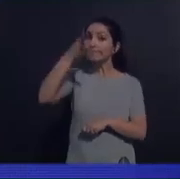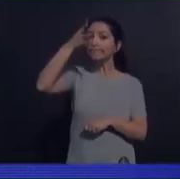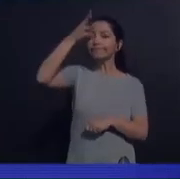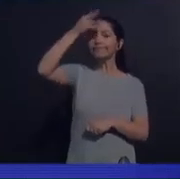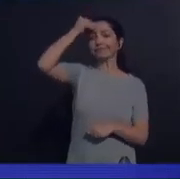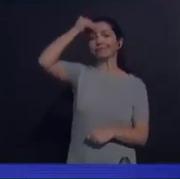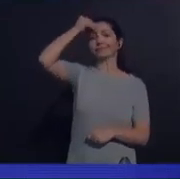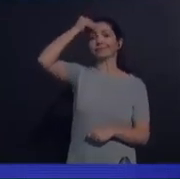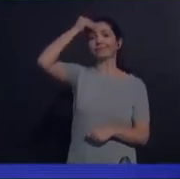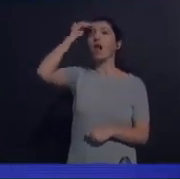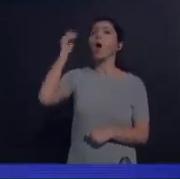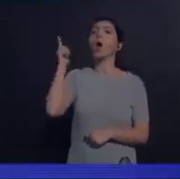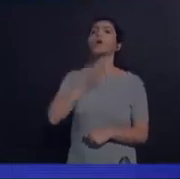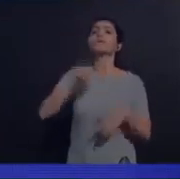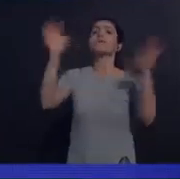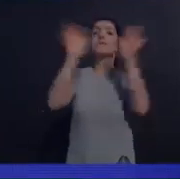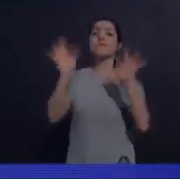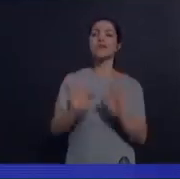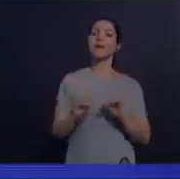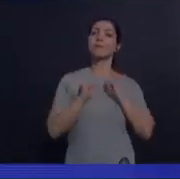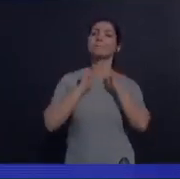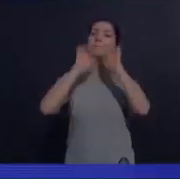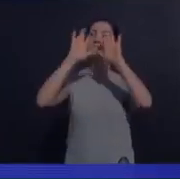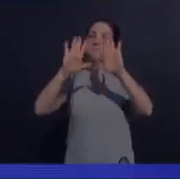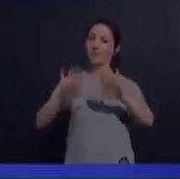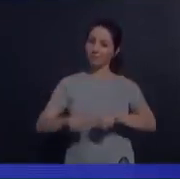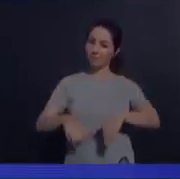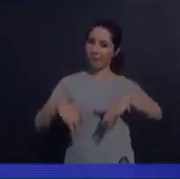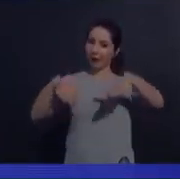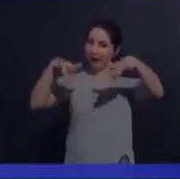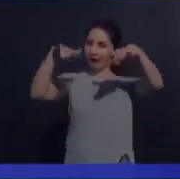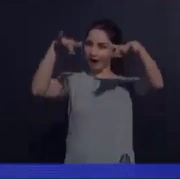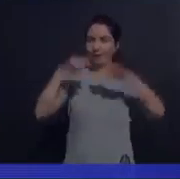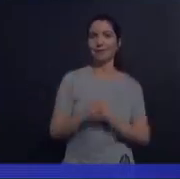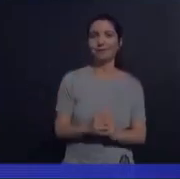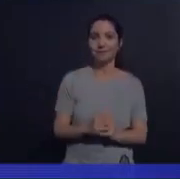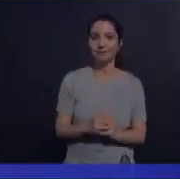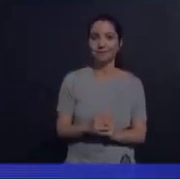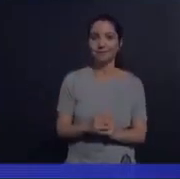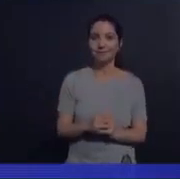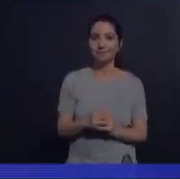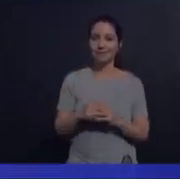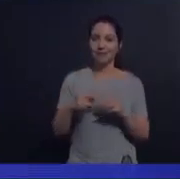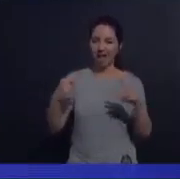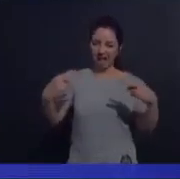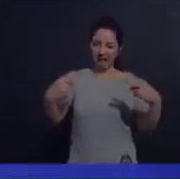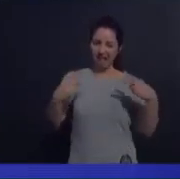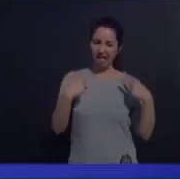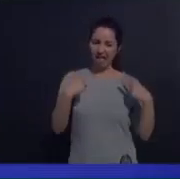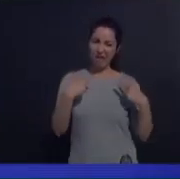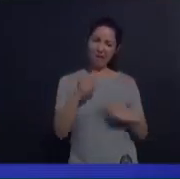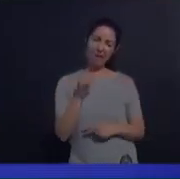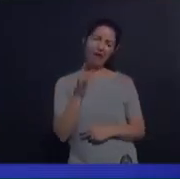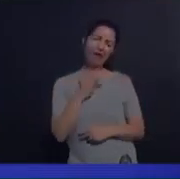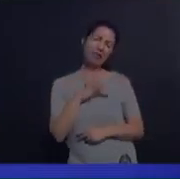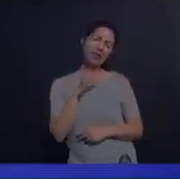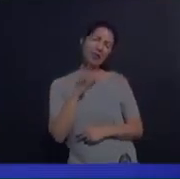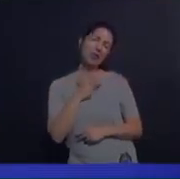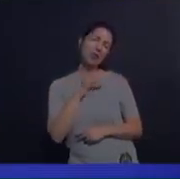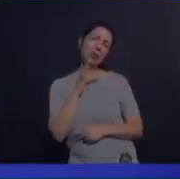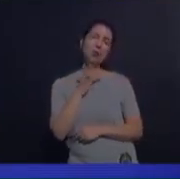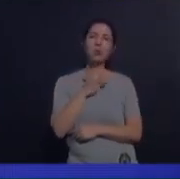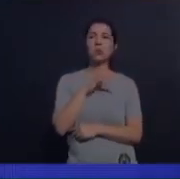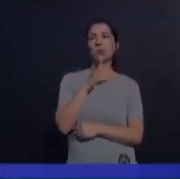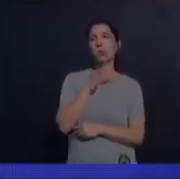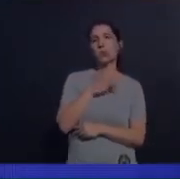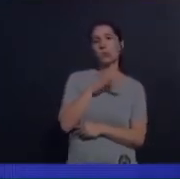serão muito felizes e abençoados e prósperos. Não se vejam como vítimas. Não tenham dó